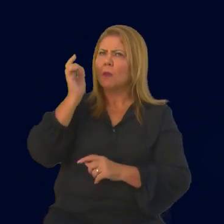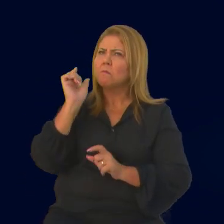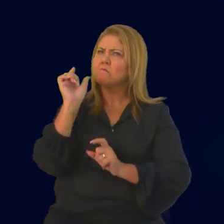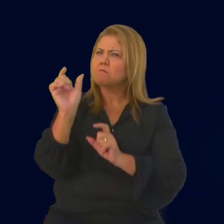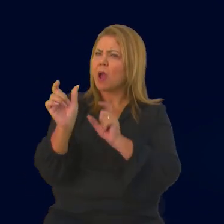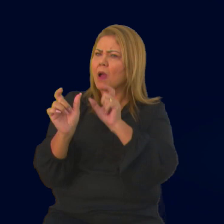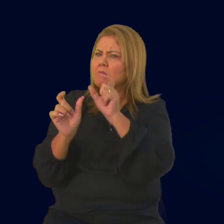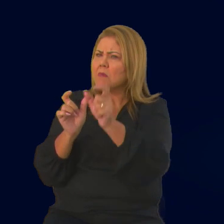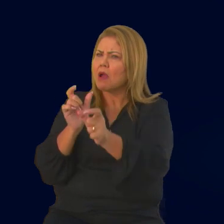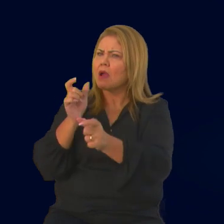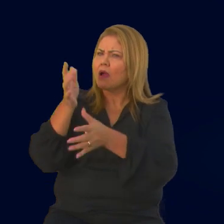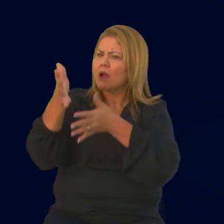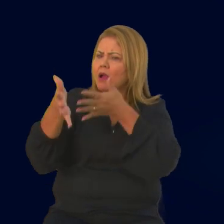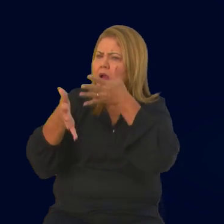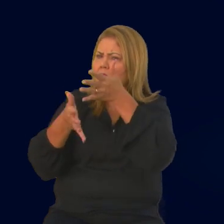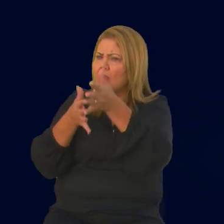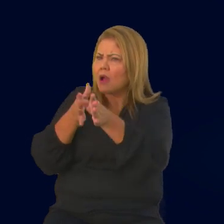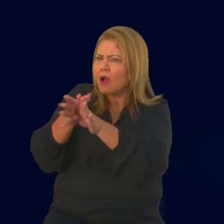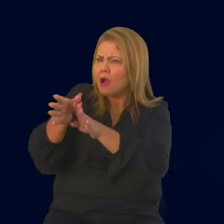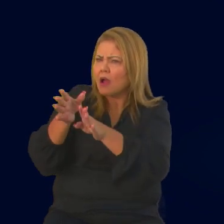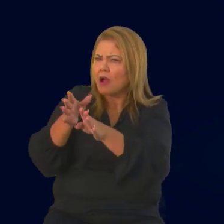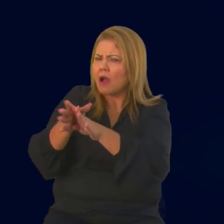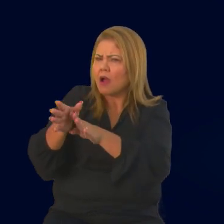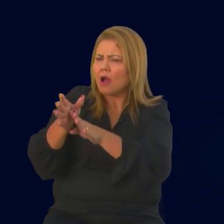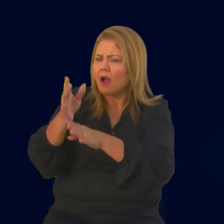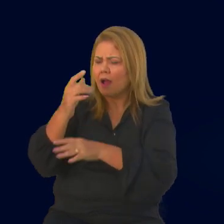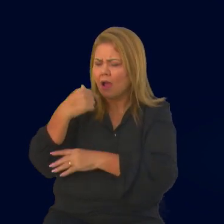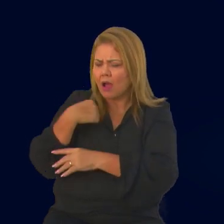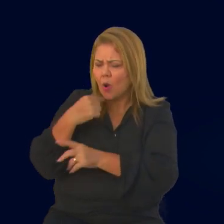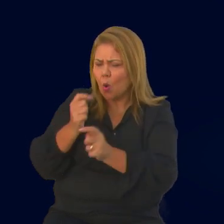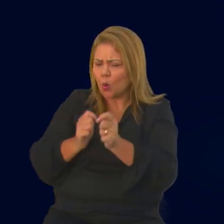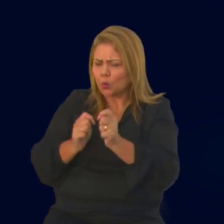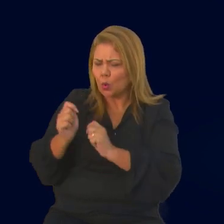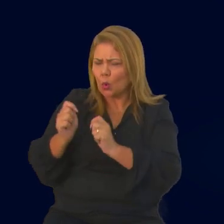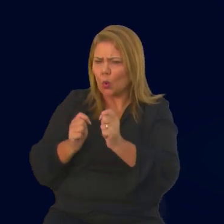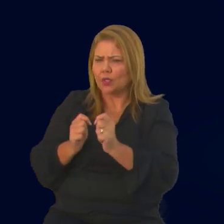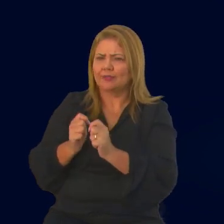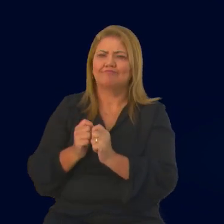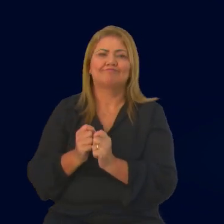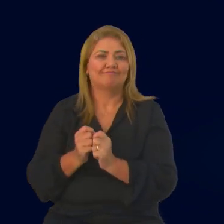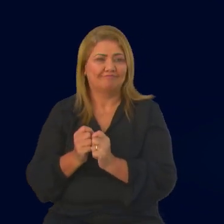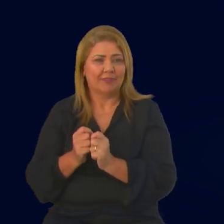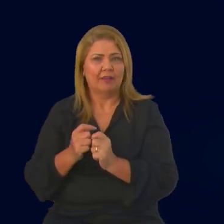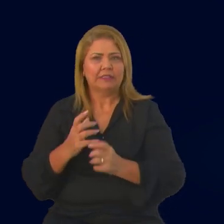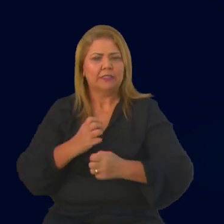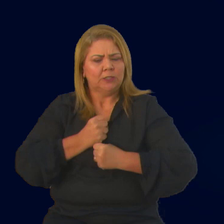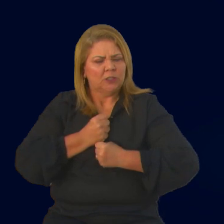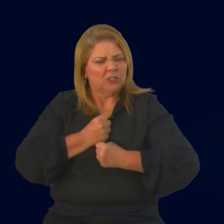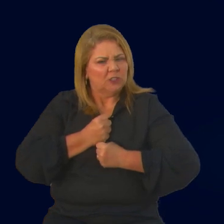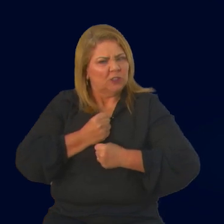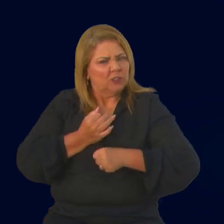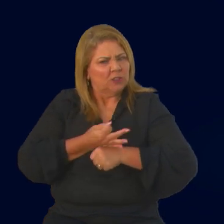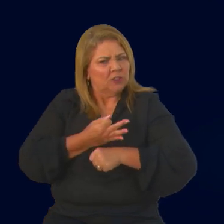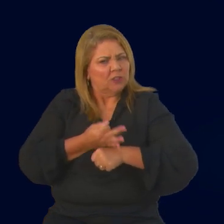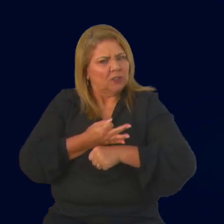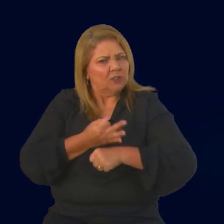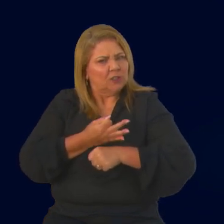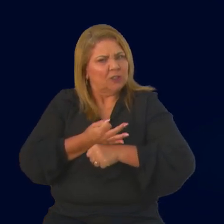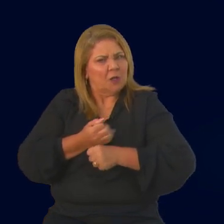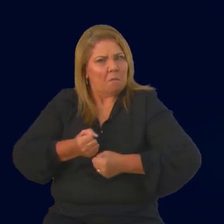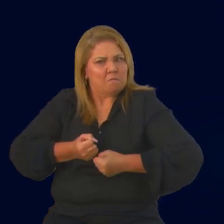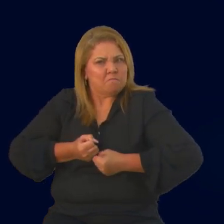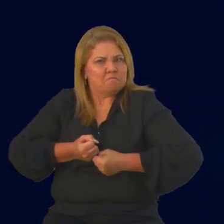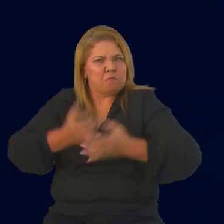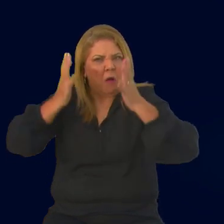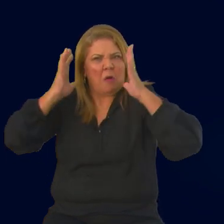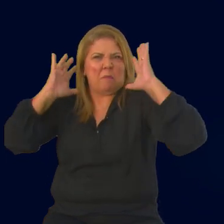piores ofensas. Então, você segura muito e é como eu, quando